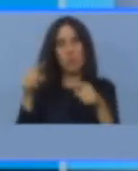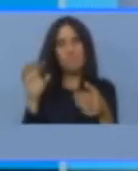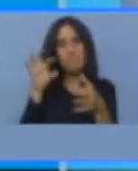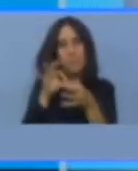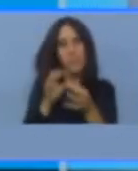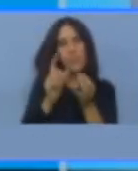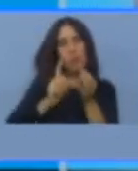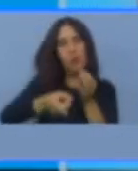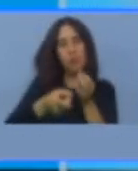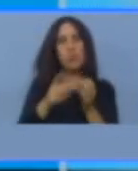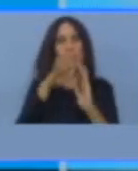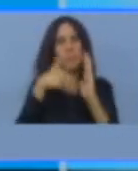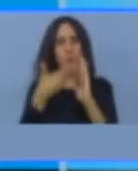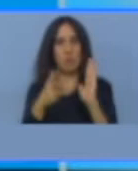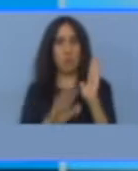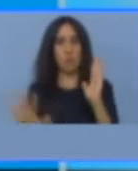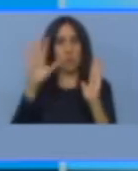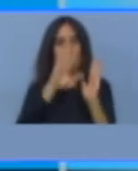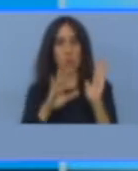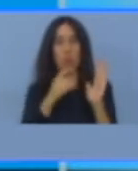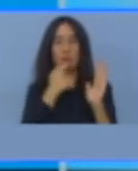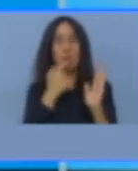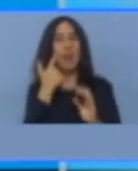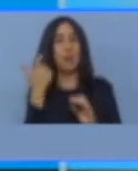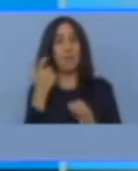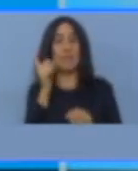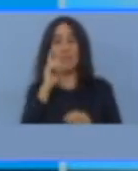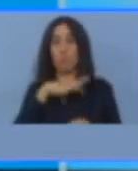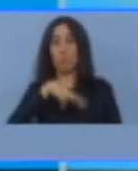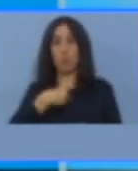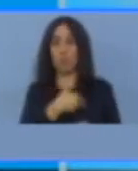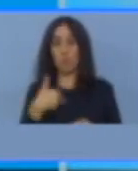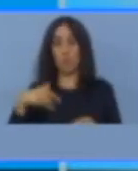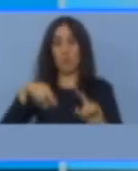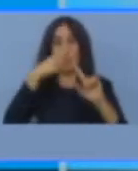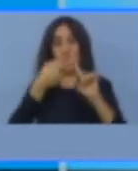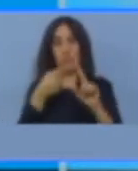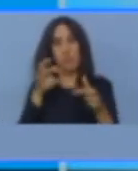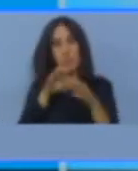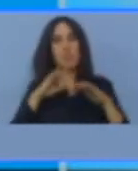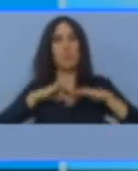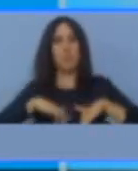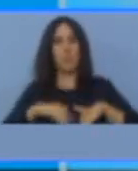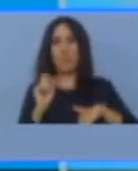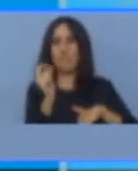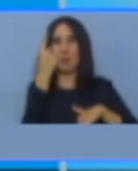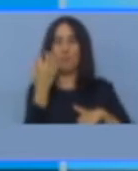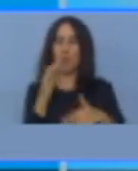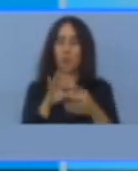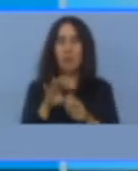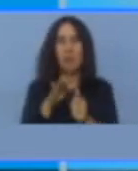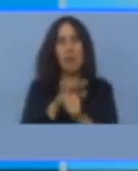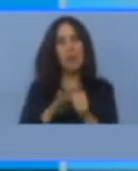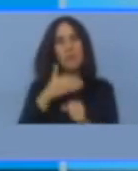aquilo que é um plano nacional que veja, repare que o Dia Mundial da Saúde este ano foi ligado à depressão. Pela primeira vez foi uma área da saúde